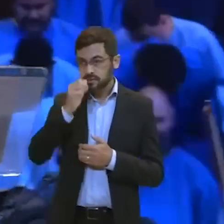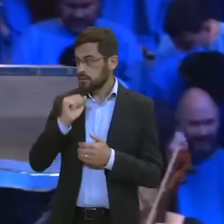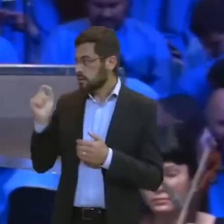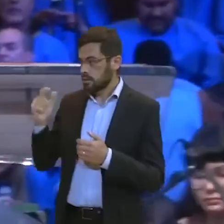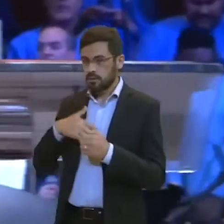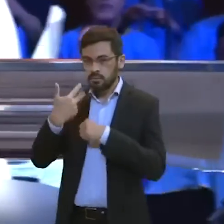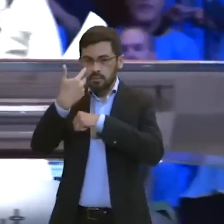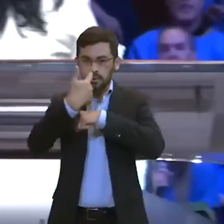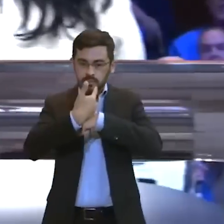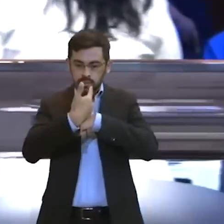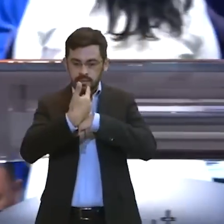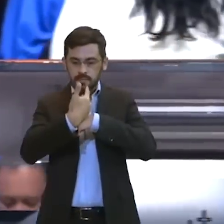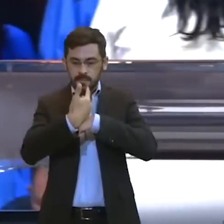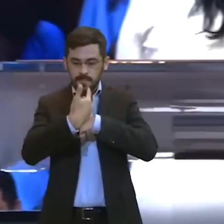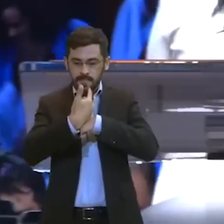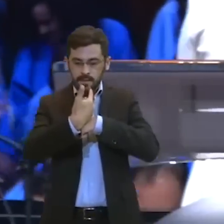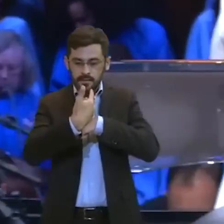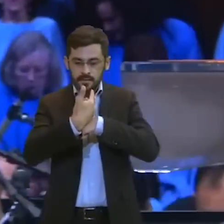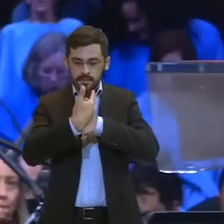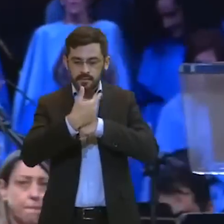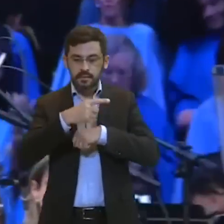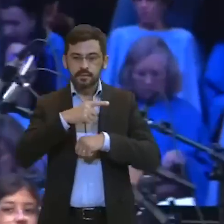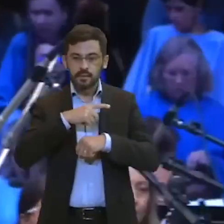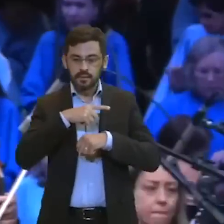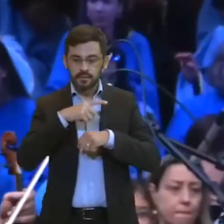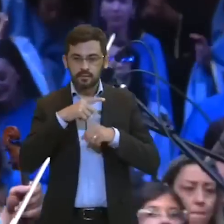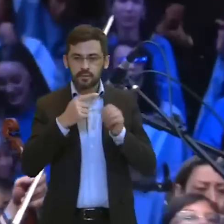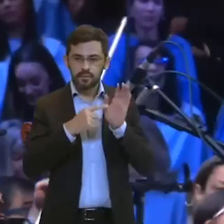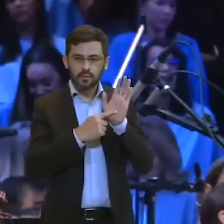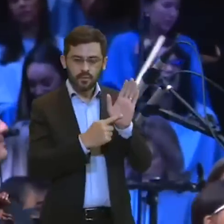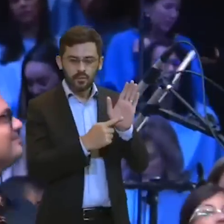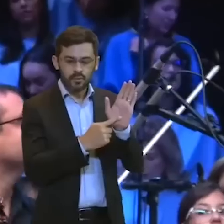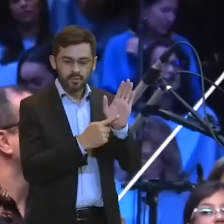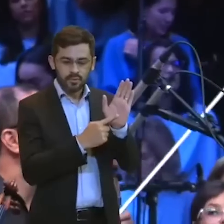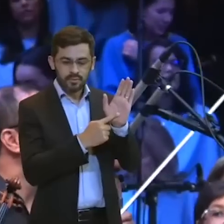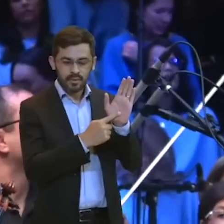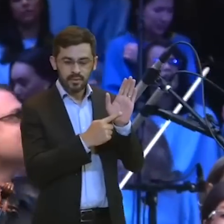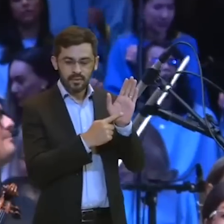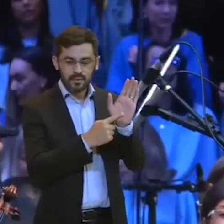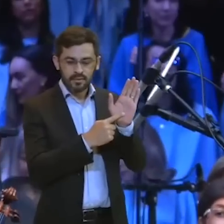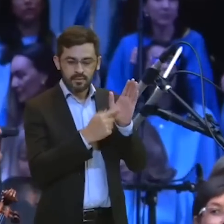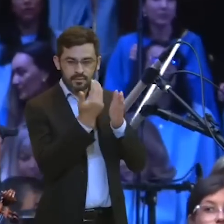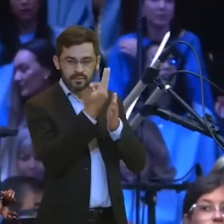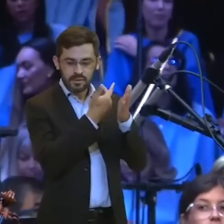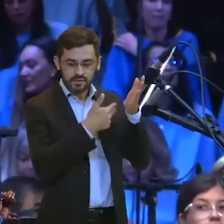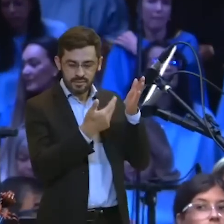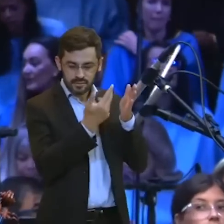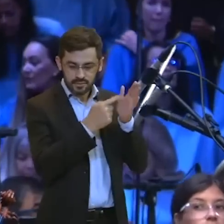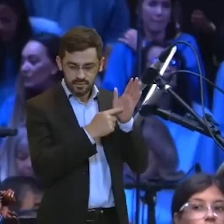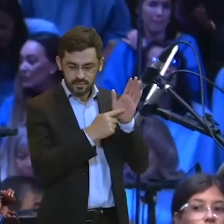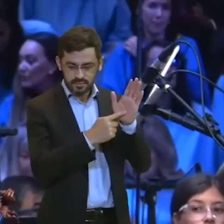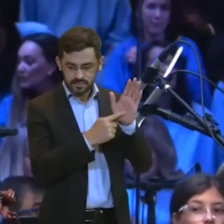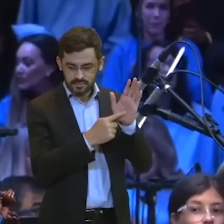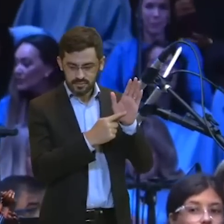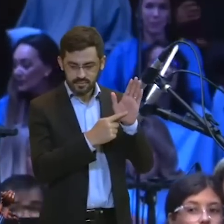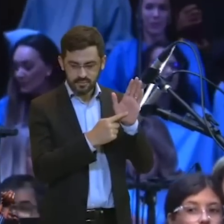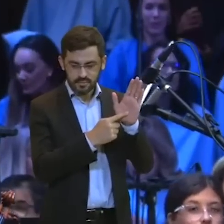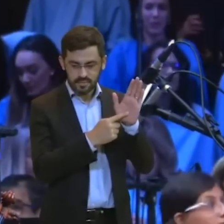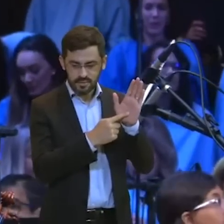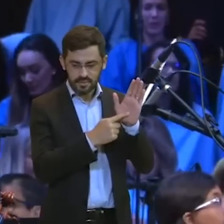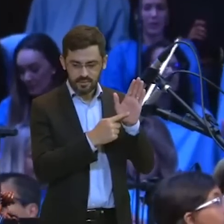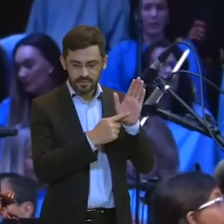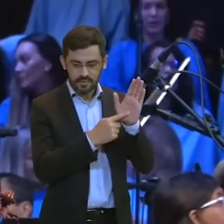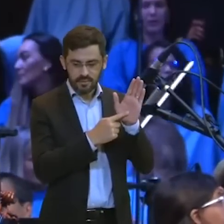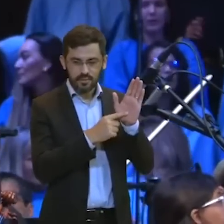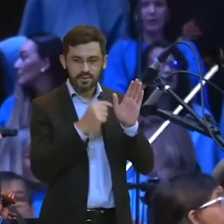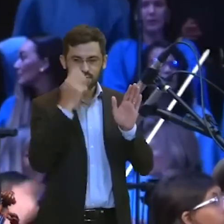está funcionando. Está funcionando essa aqui? Dá para ver aqui essa aqui? Não, deixa eu botar assim, parece que... Olha